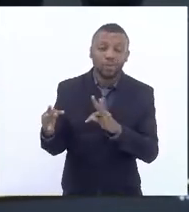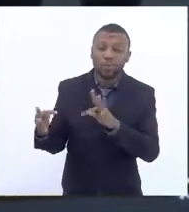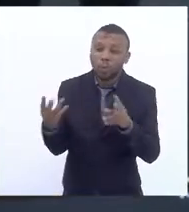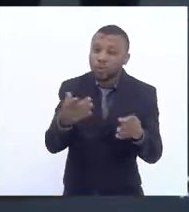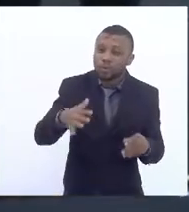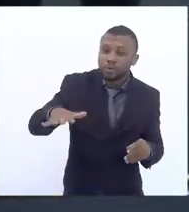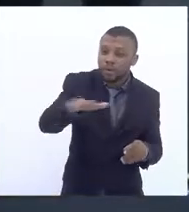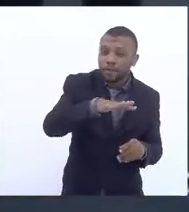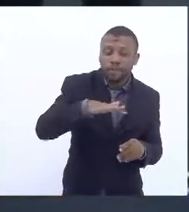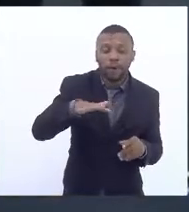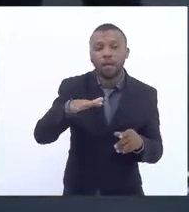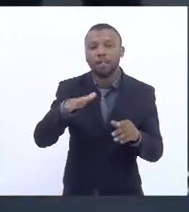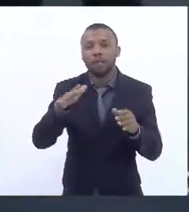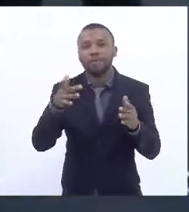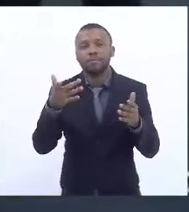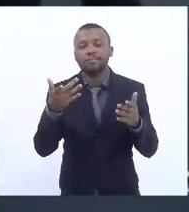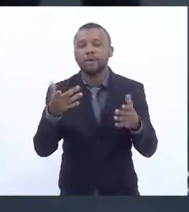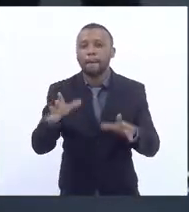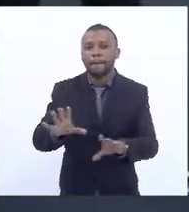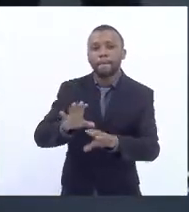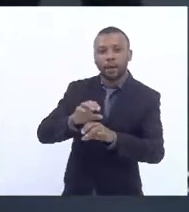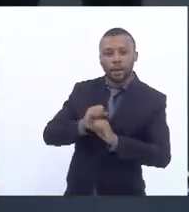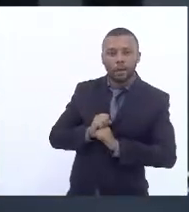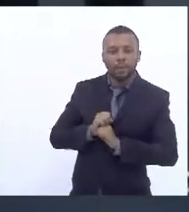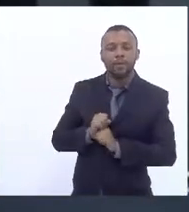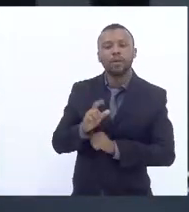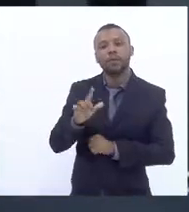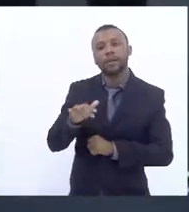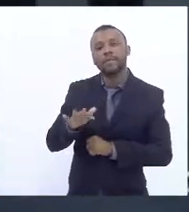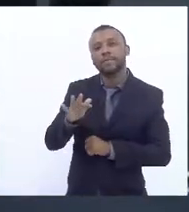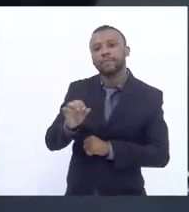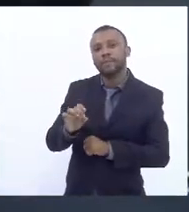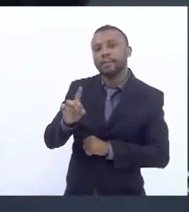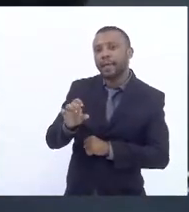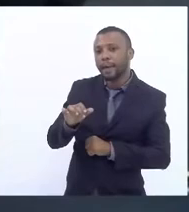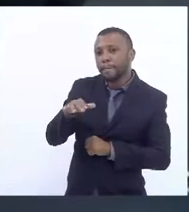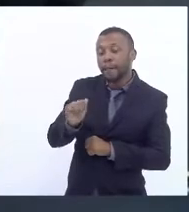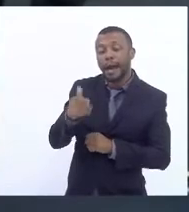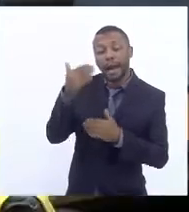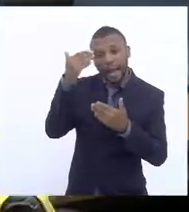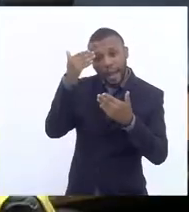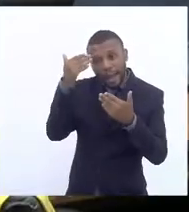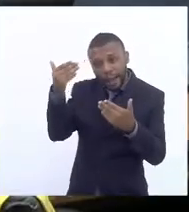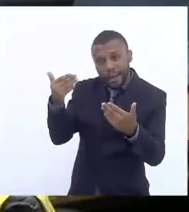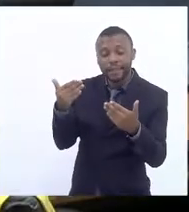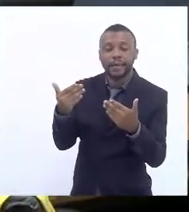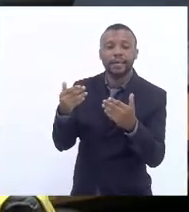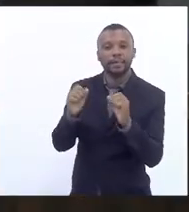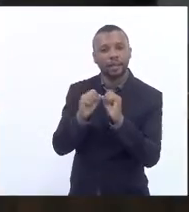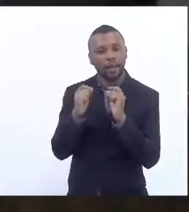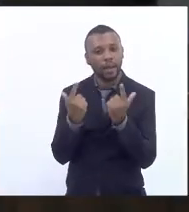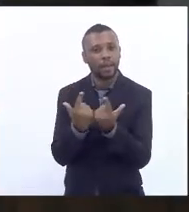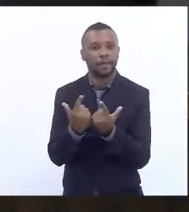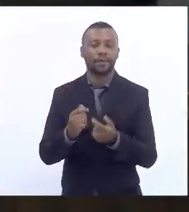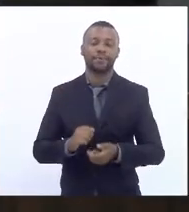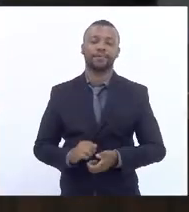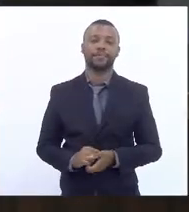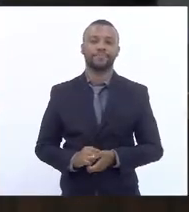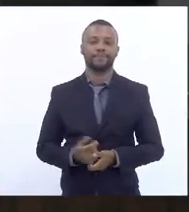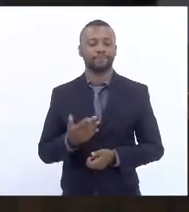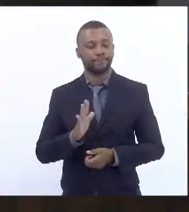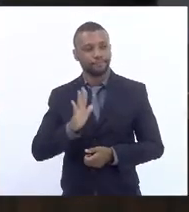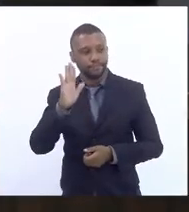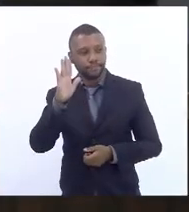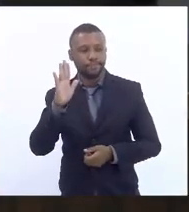foram acometidos e são acometidos pelo linfodema, agradece a essa casa. Questão de ordem.